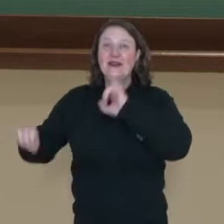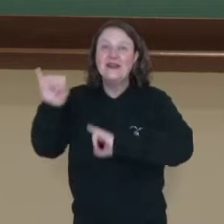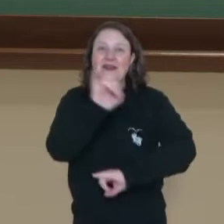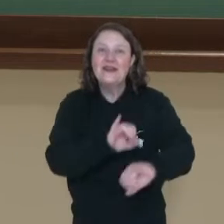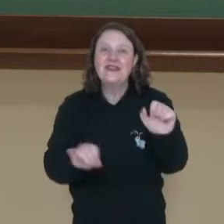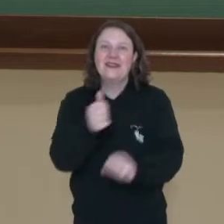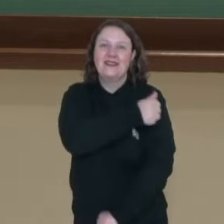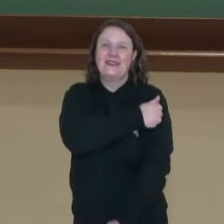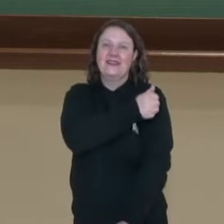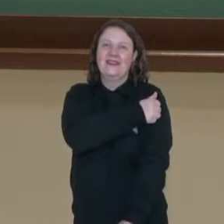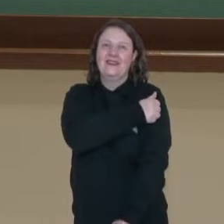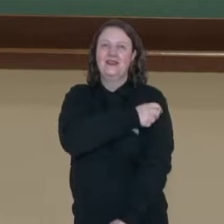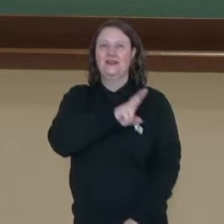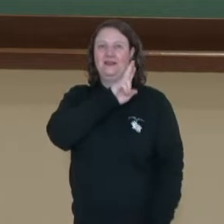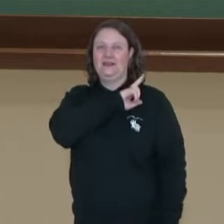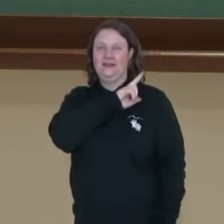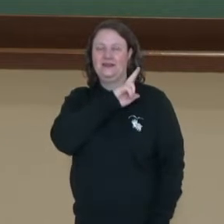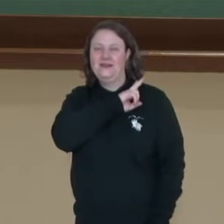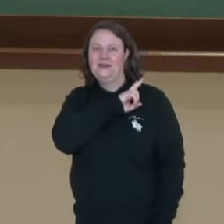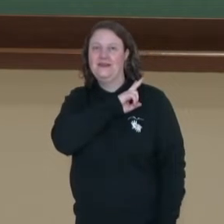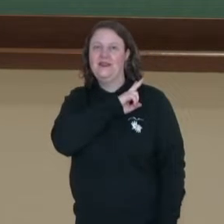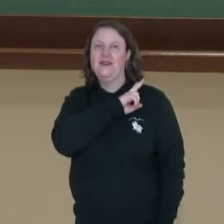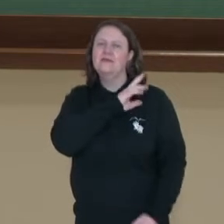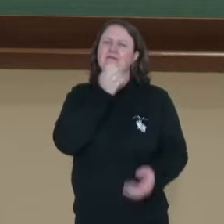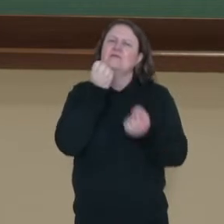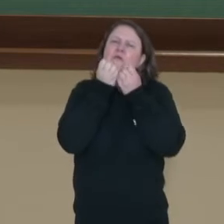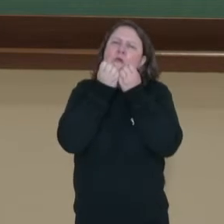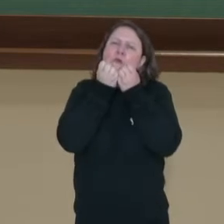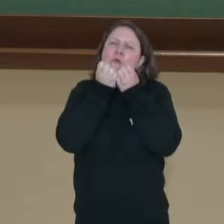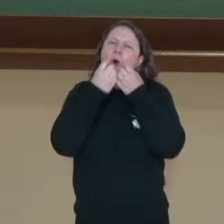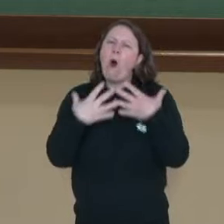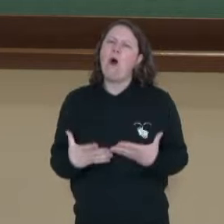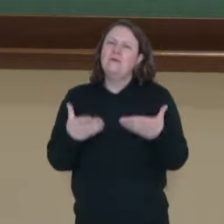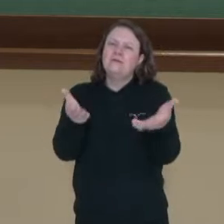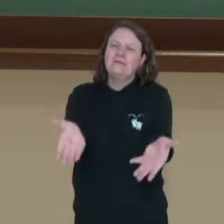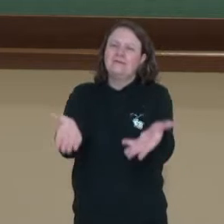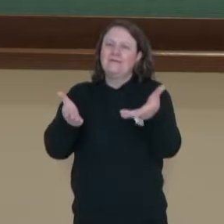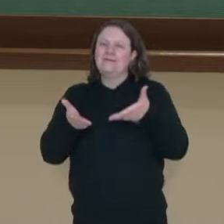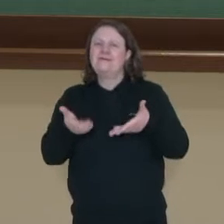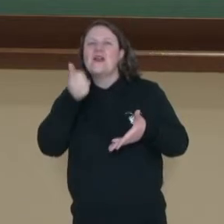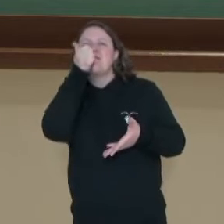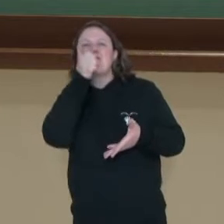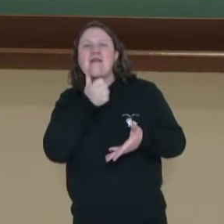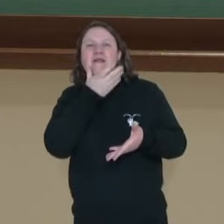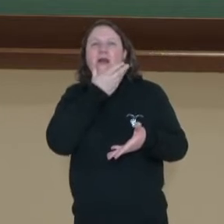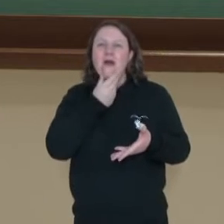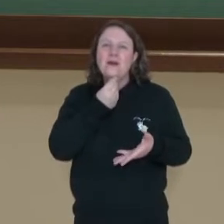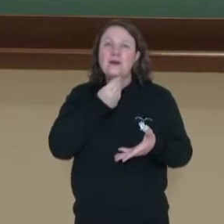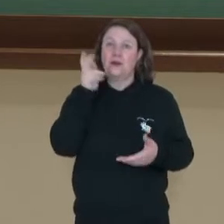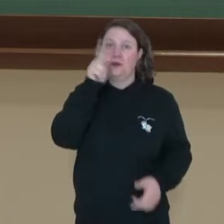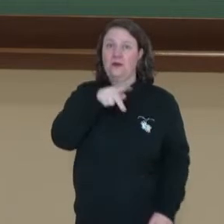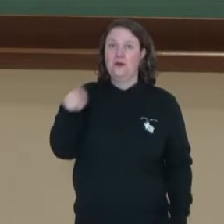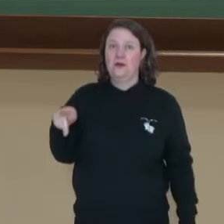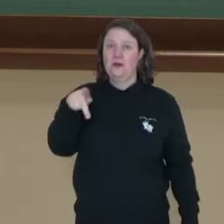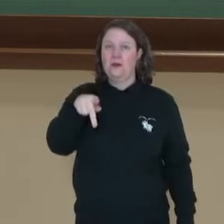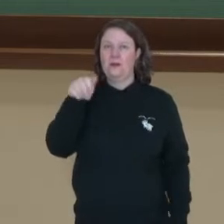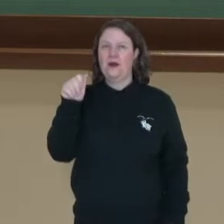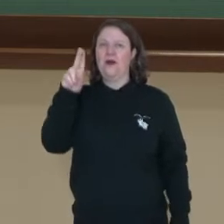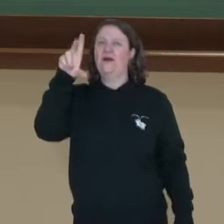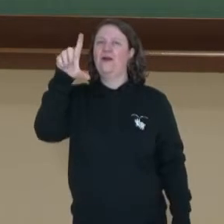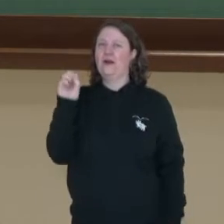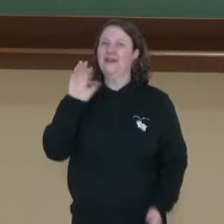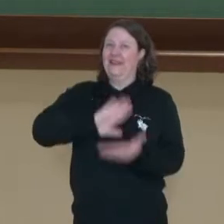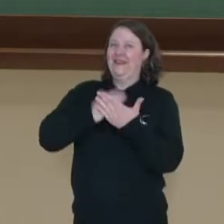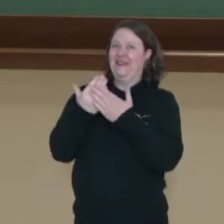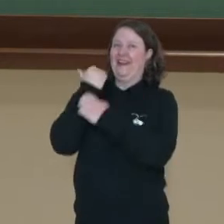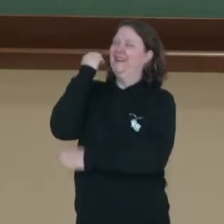Olá, estudantes da segunda série. Sejam todos bem-vindos, sejam todas bem-vindas. Eu, professor Paulo.